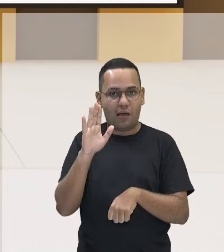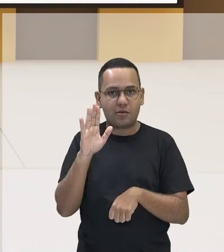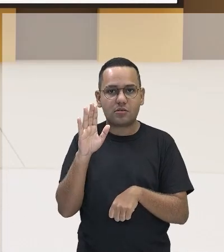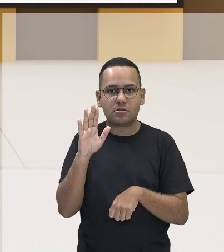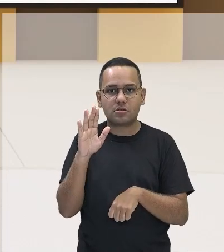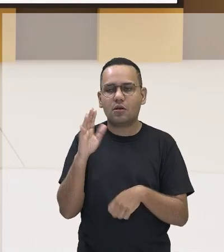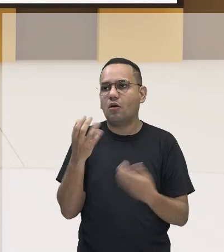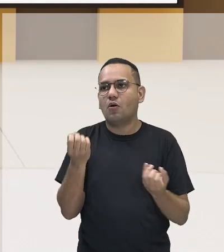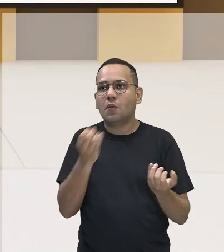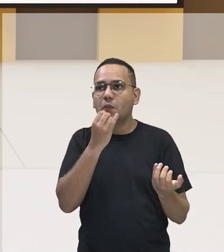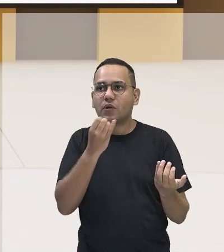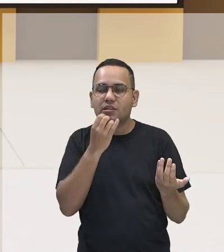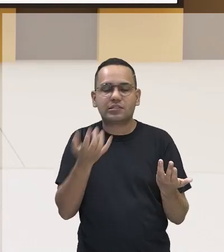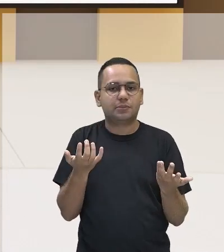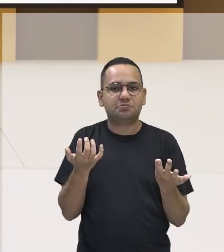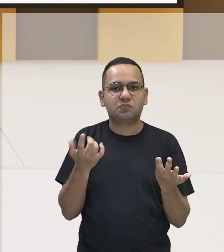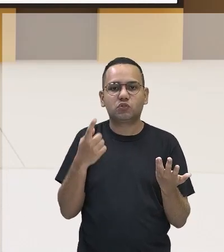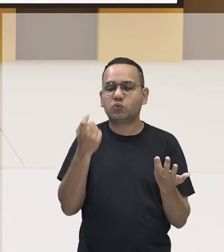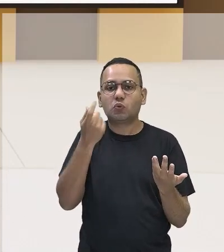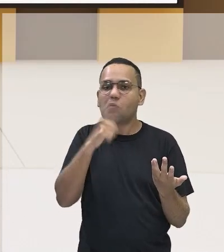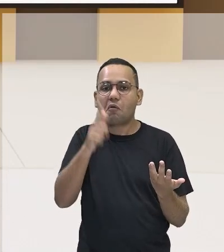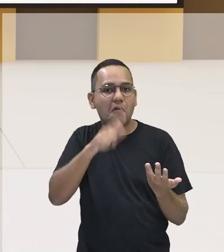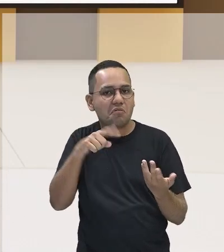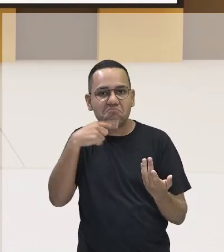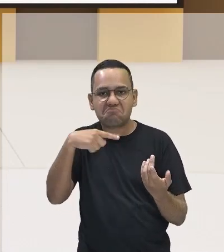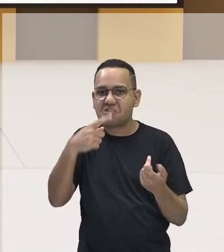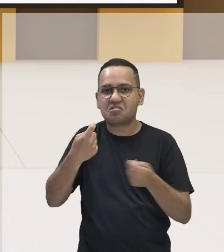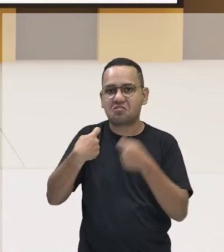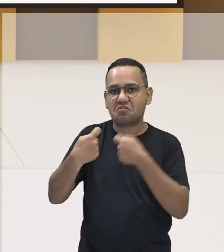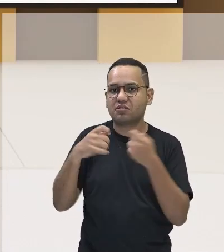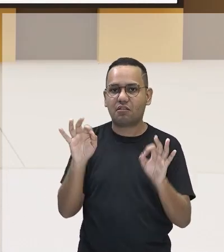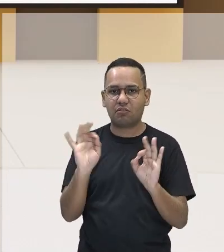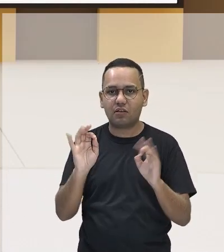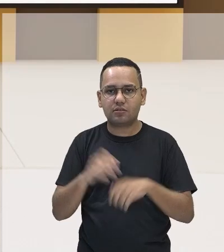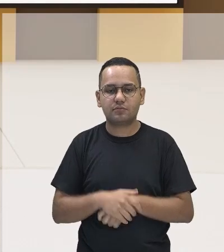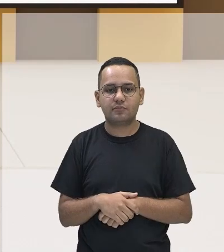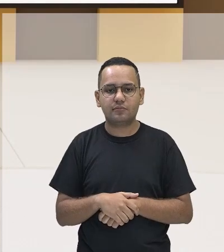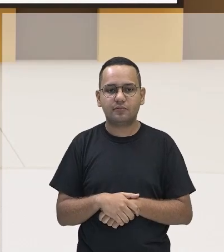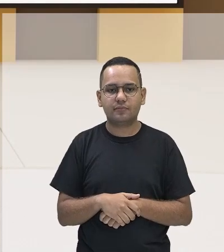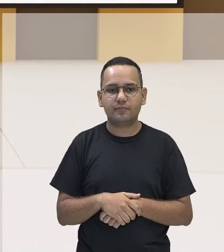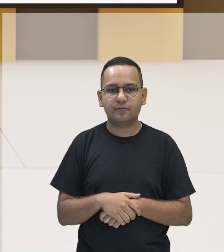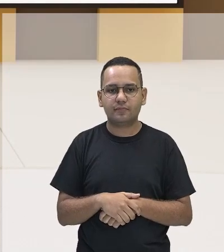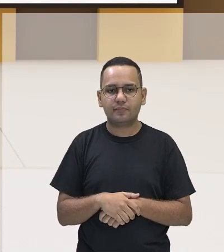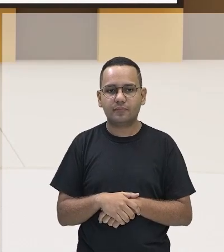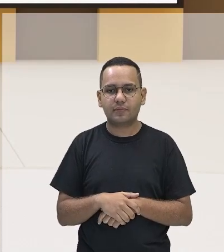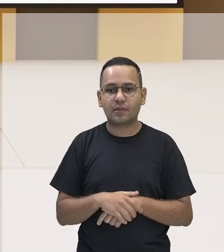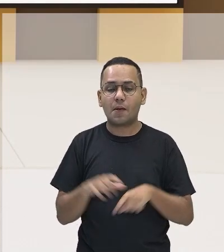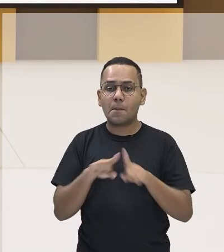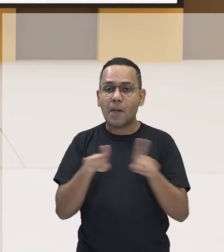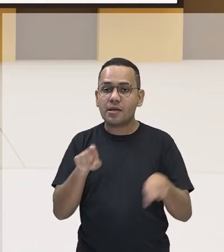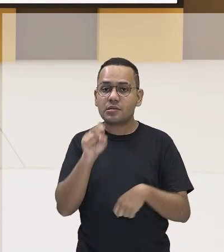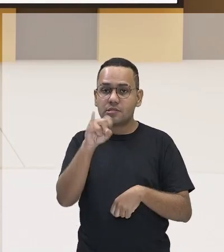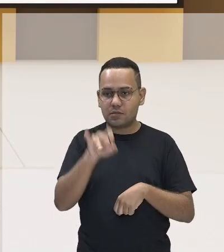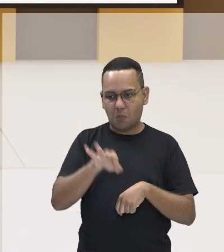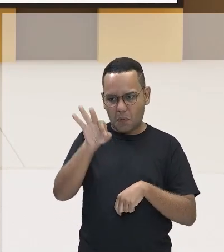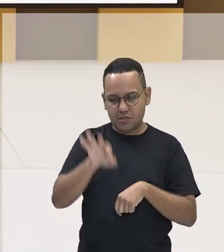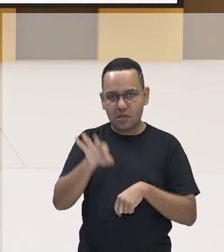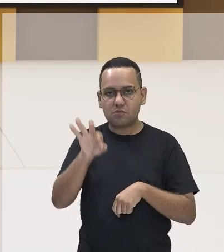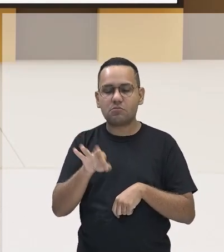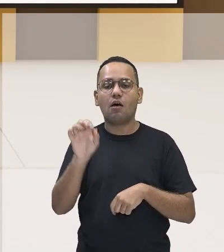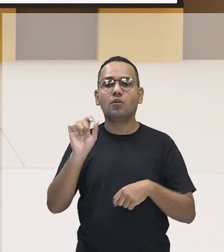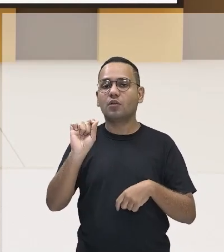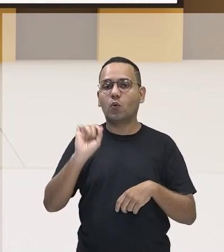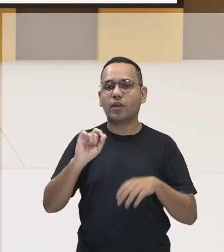de conhecimento, né? Você se perdeu um pouco ali. Para que a sua conta não fique no negativo e você tenha sempre